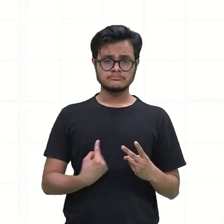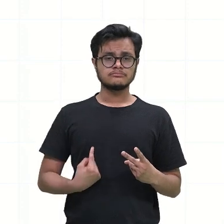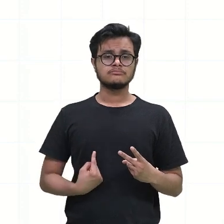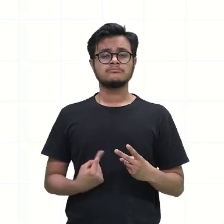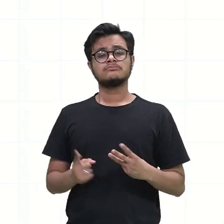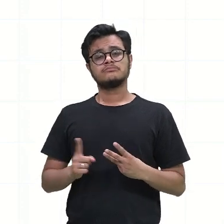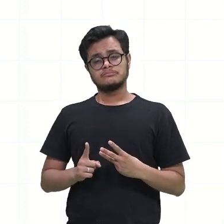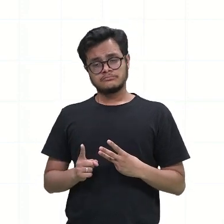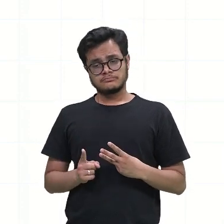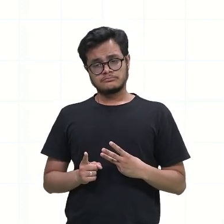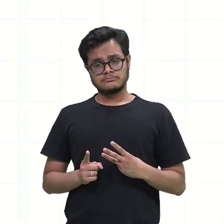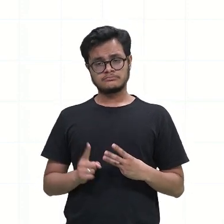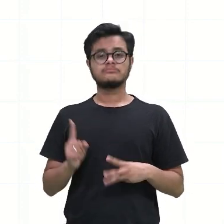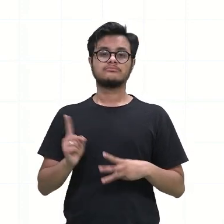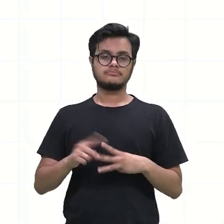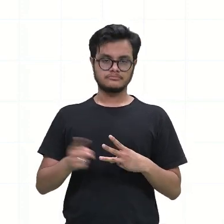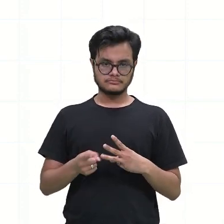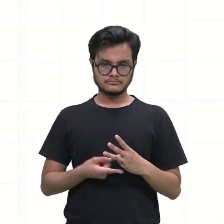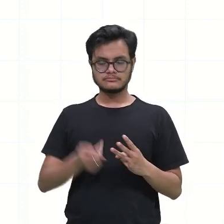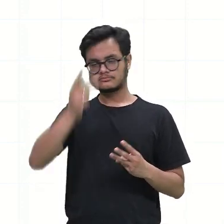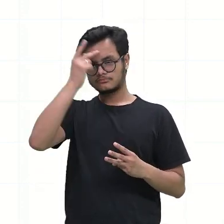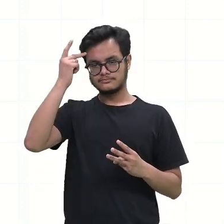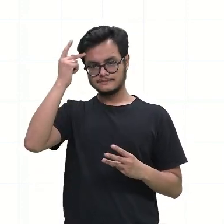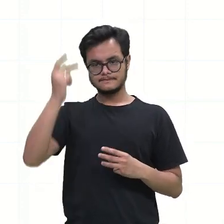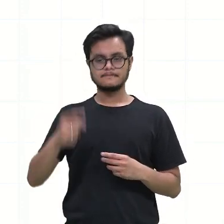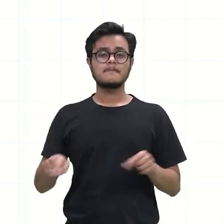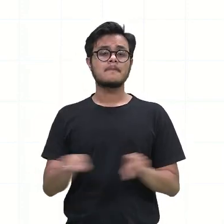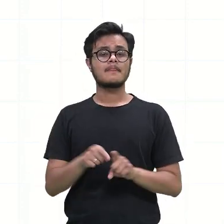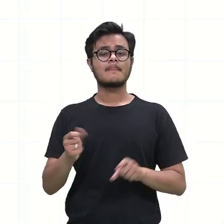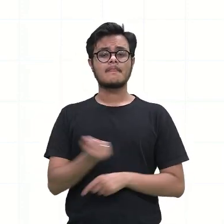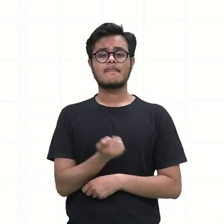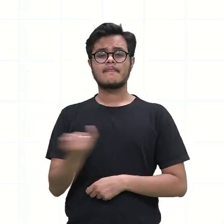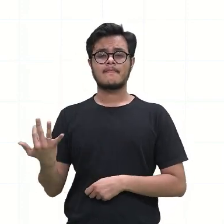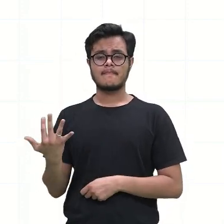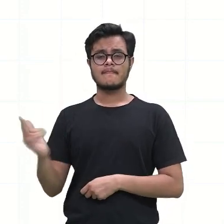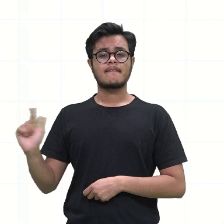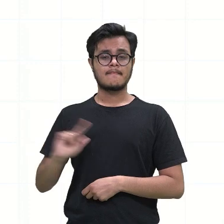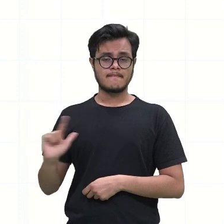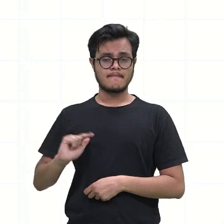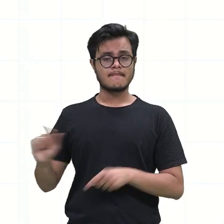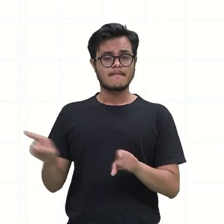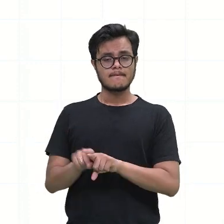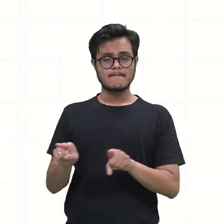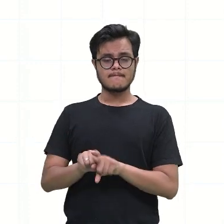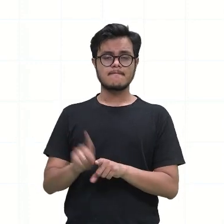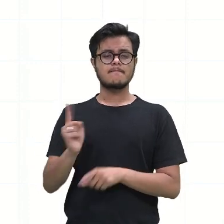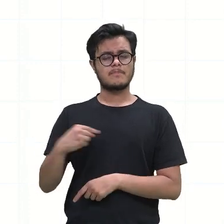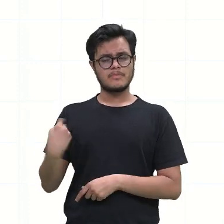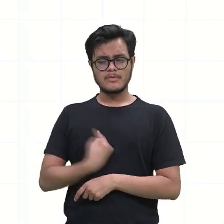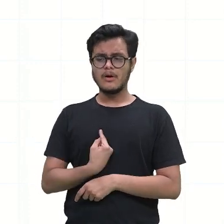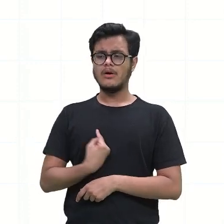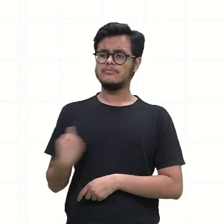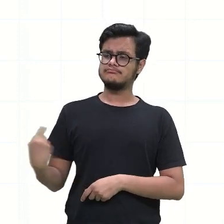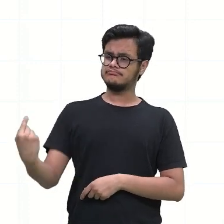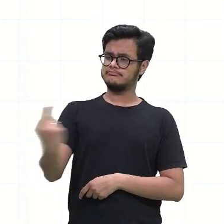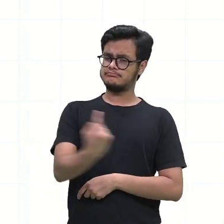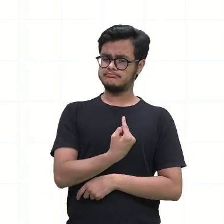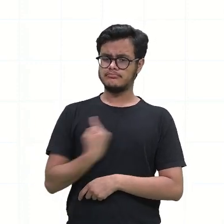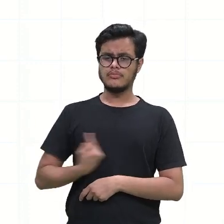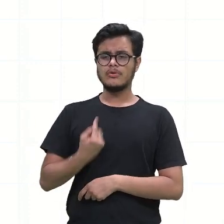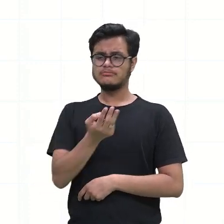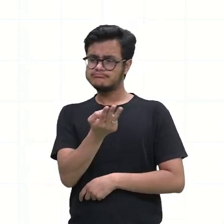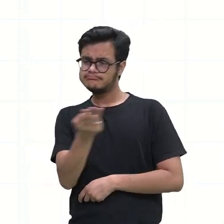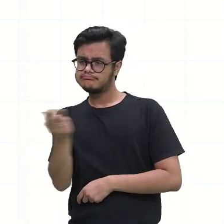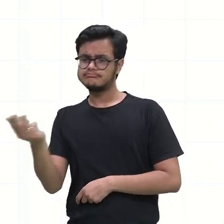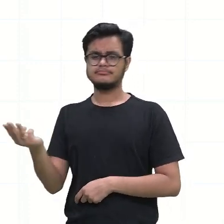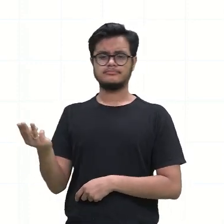pessoa e a terceira pessoa, ok? Assim como no plural também. Nós, vós, eles ou